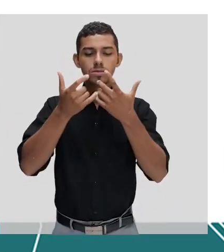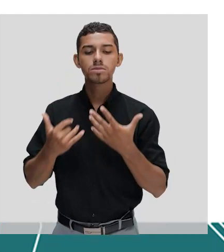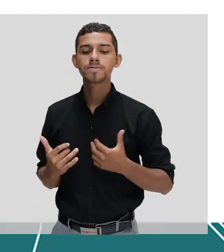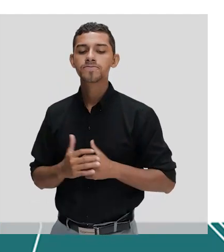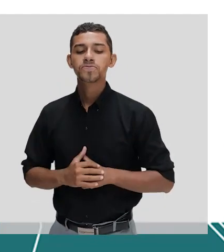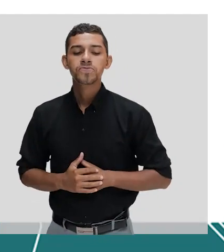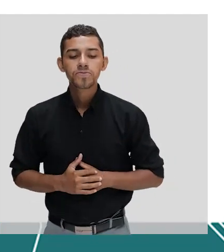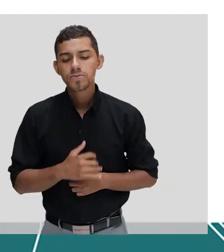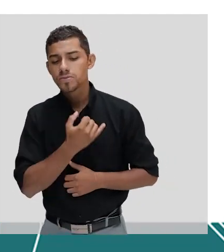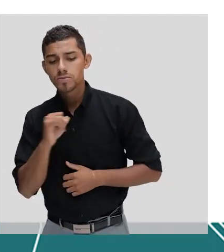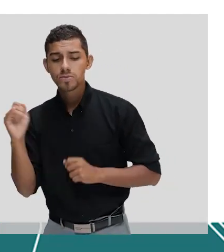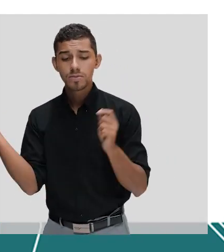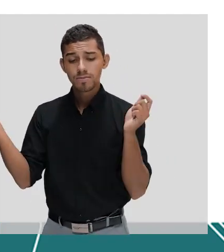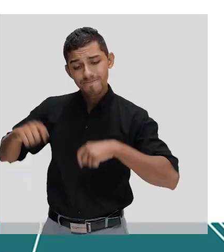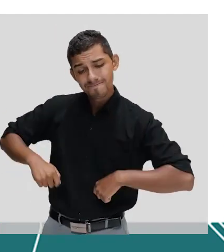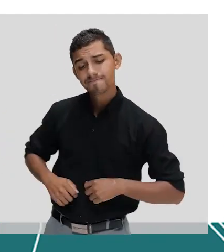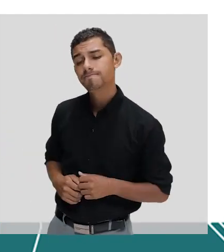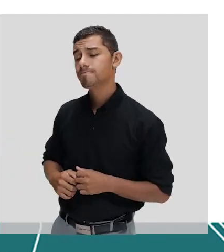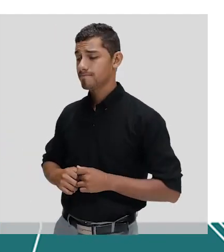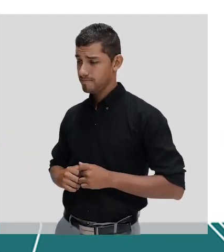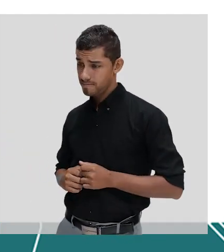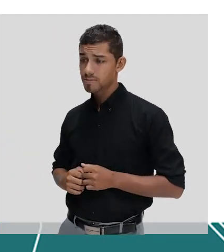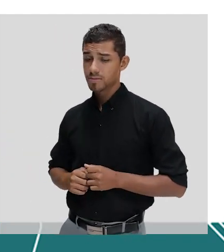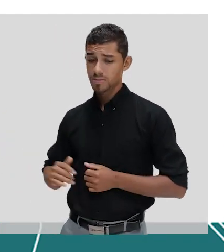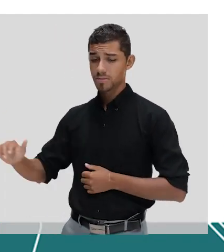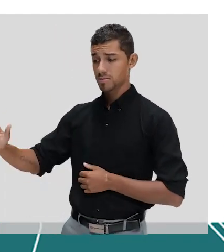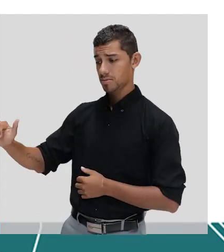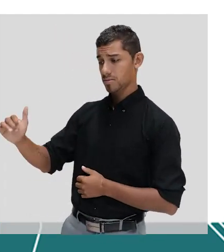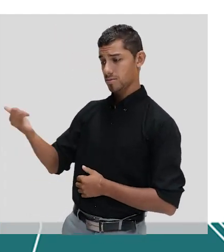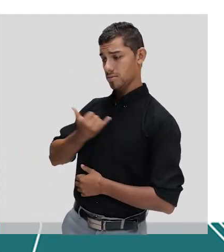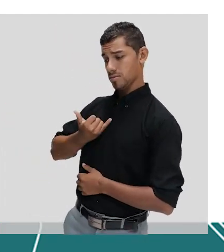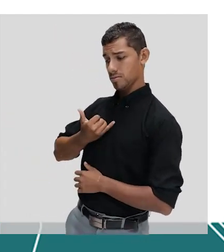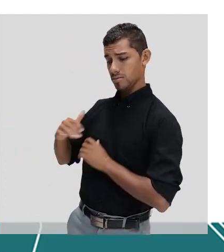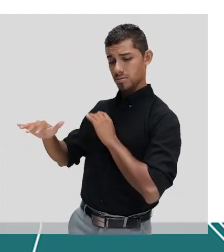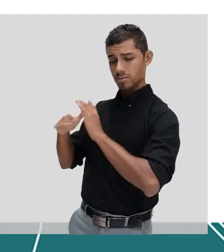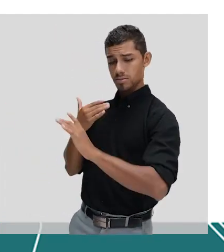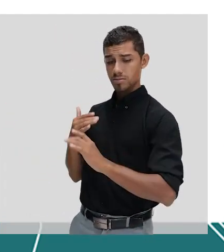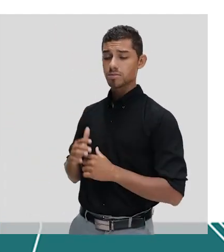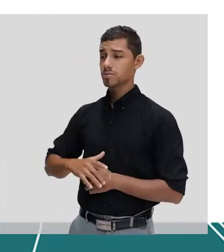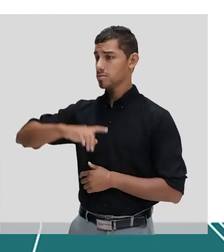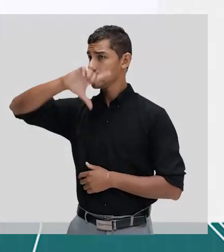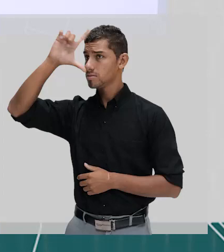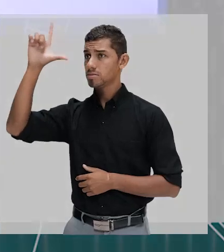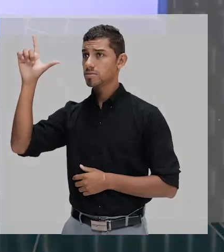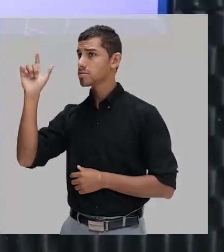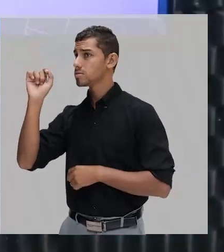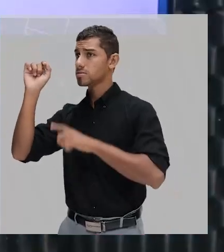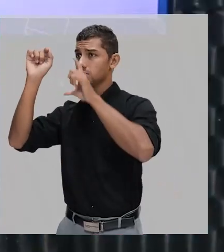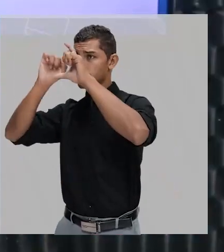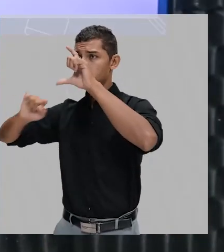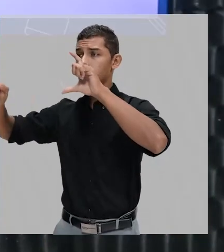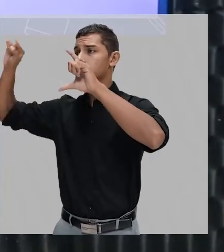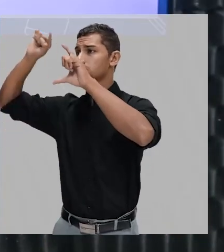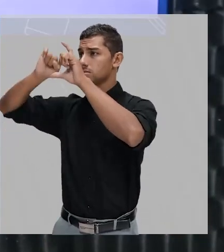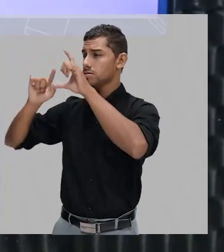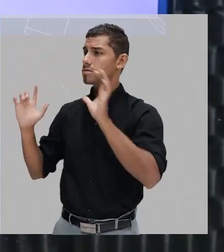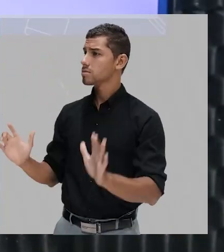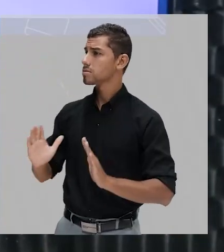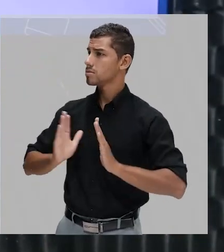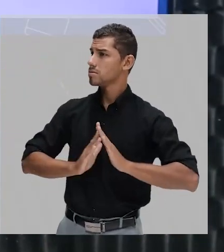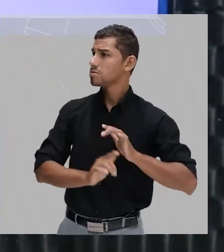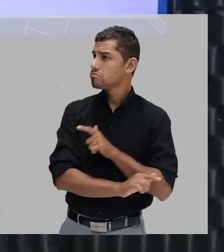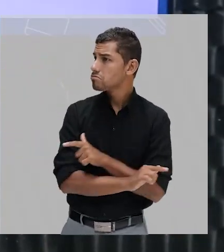assim: se for possível, manda-me dizer, é lua cheia, a casa está vazia.